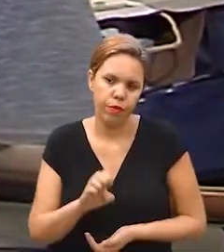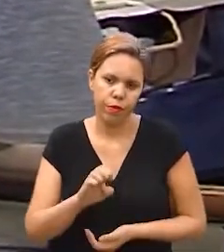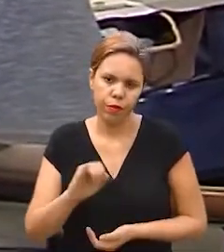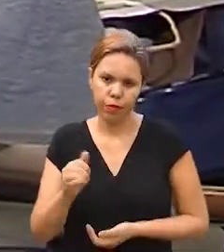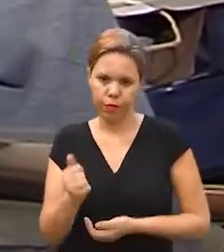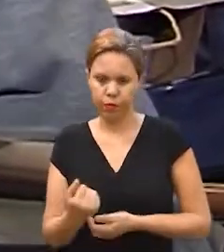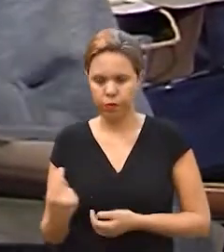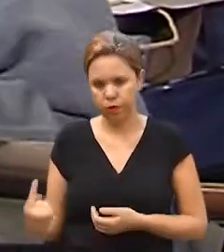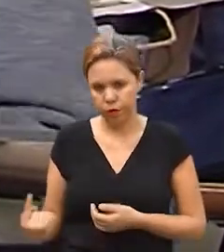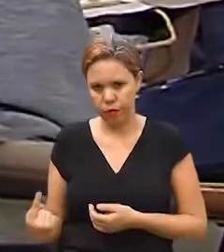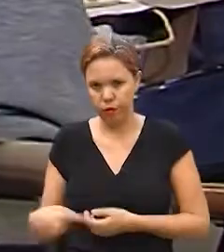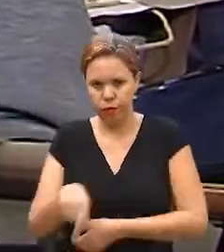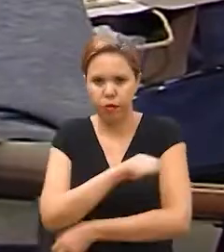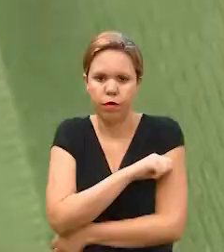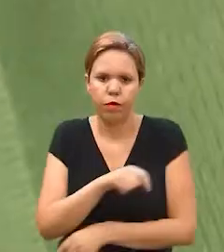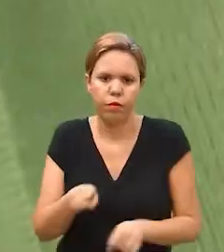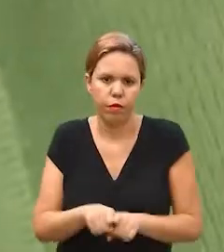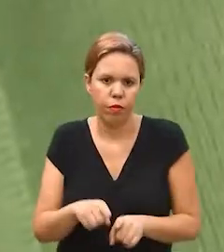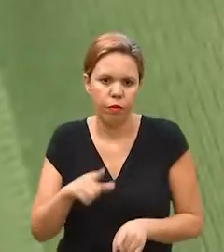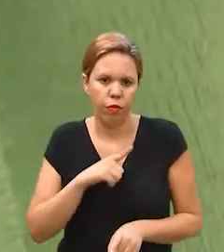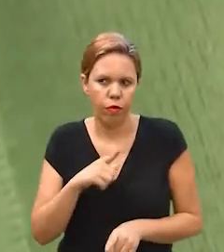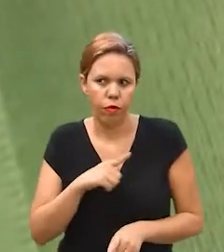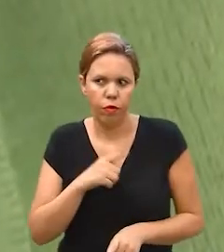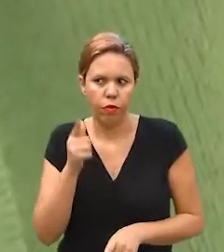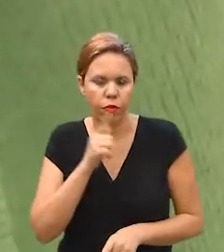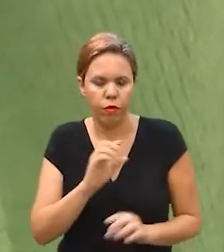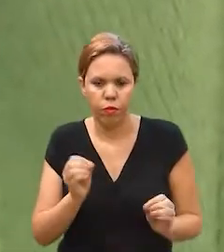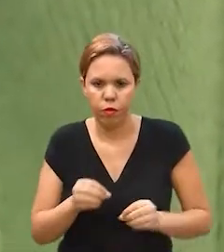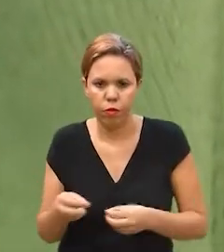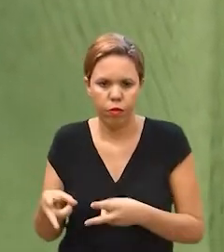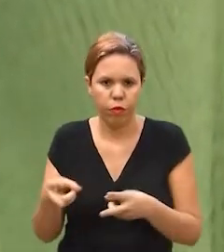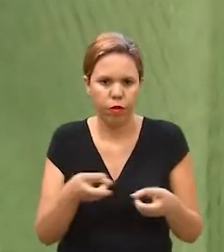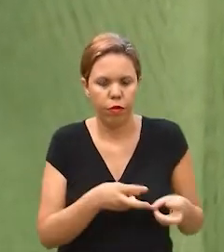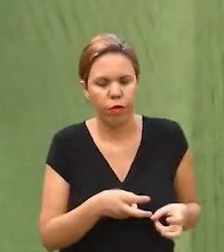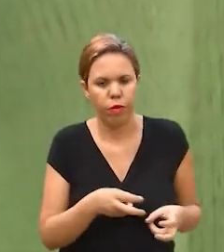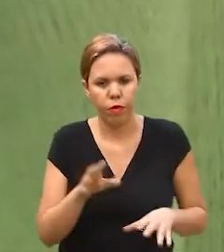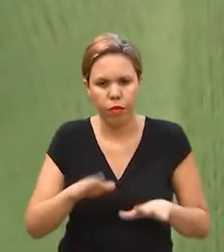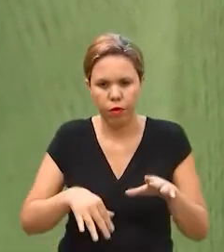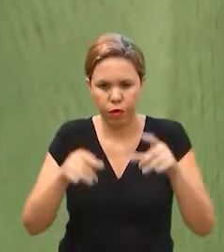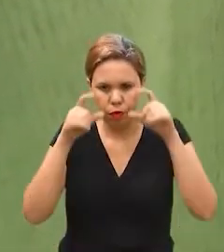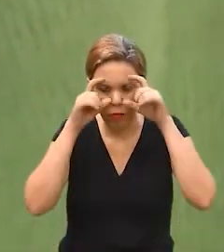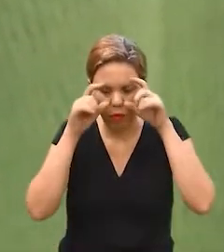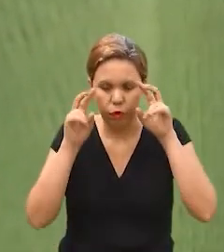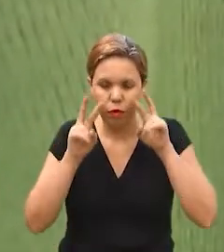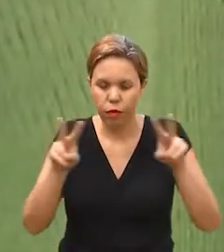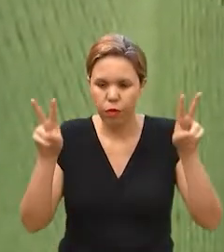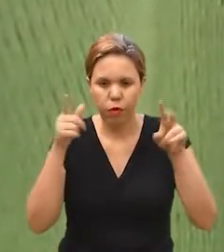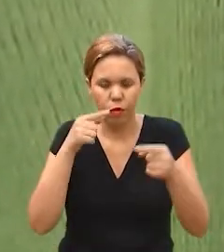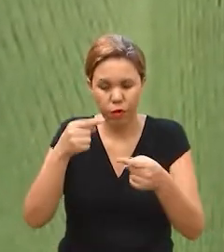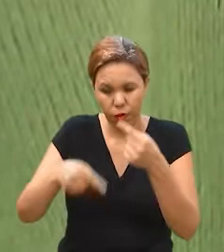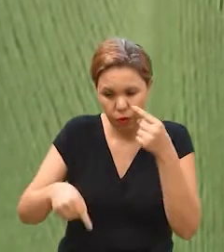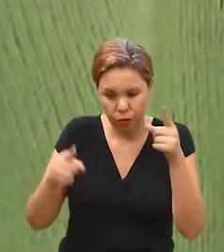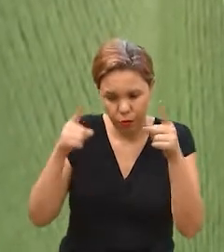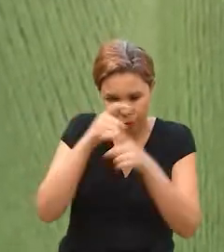Na EJA 1, o aluno também ele tem, aquele que não consegue enxergar, às vezes a dificuldade dele é porque ele